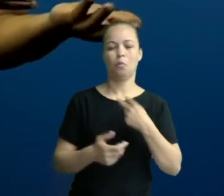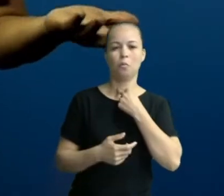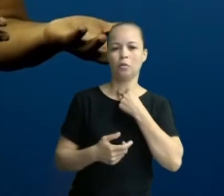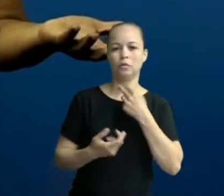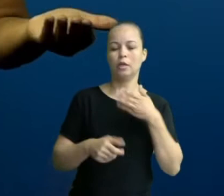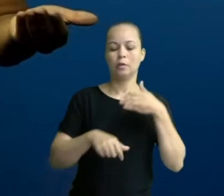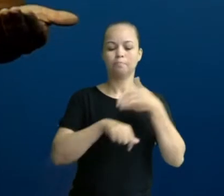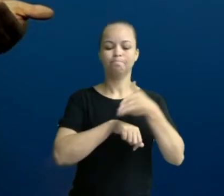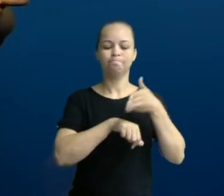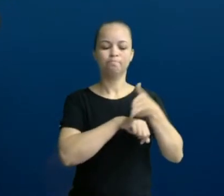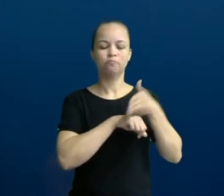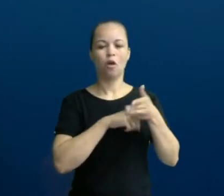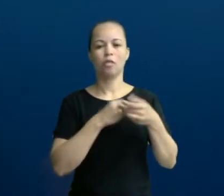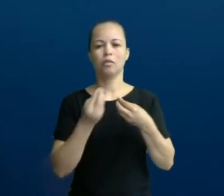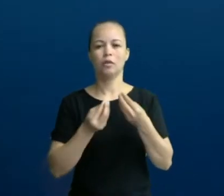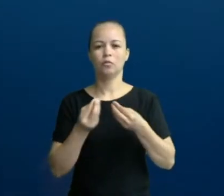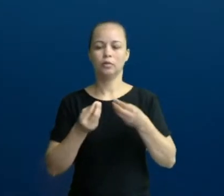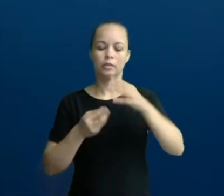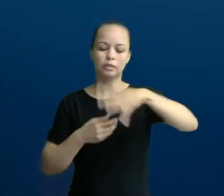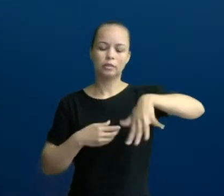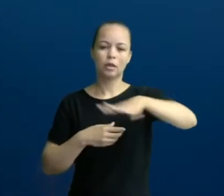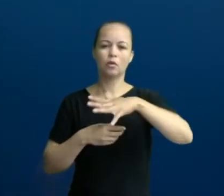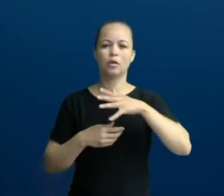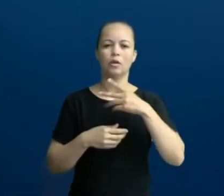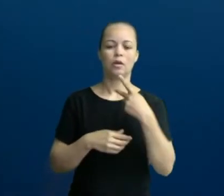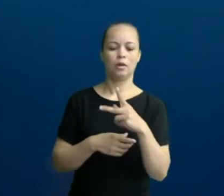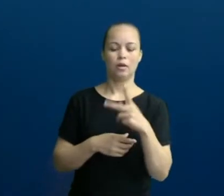está invadindo áreas que são comuns para esses